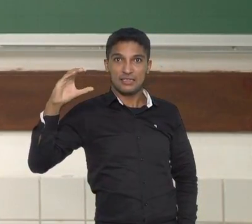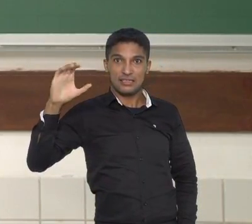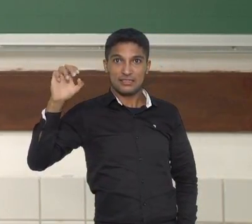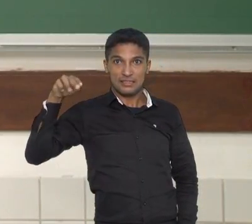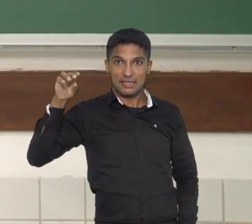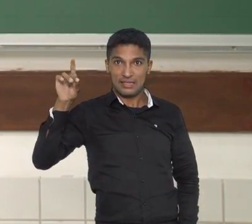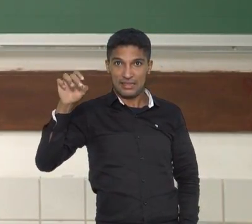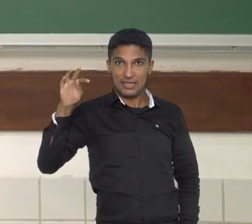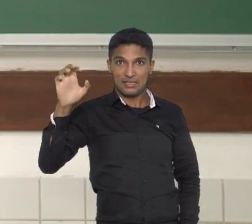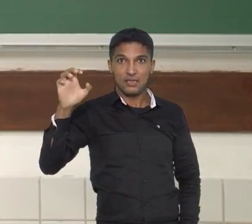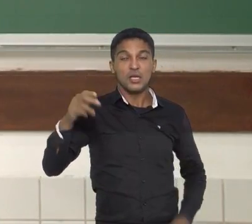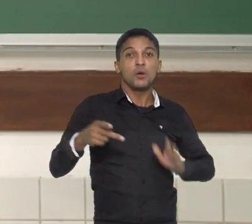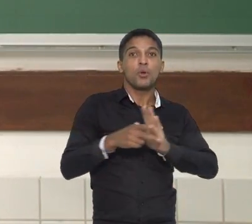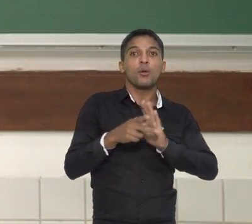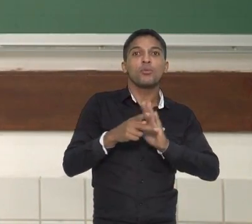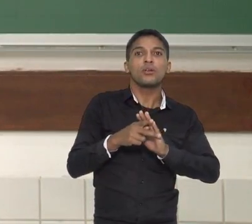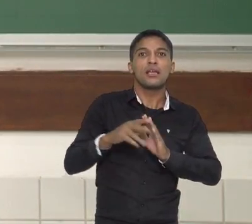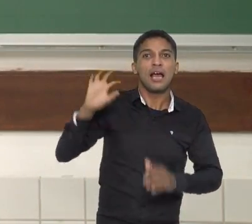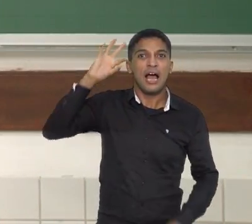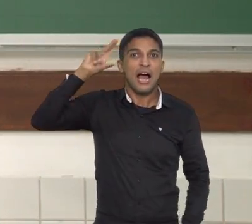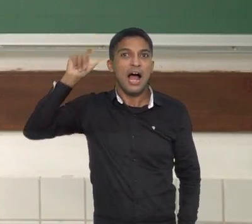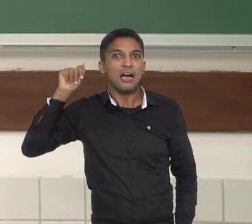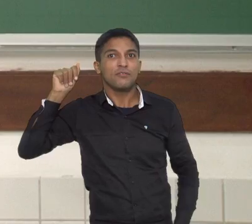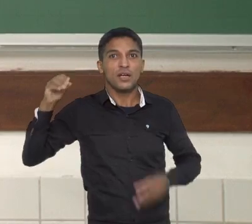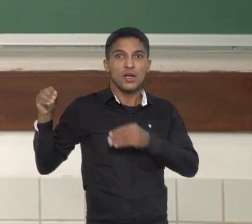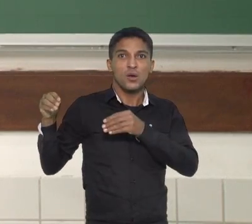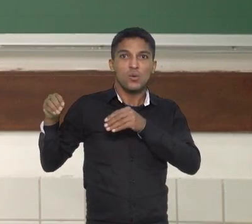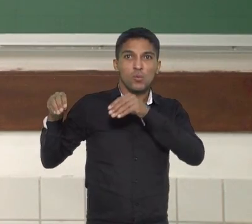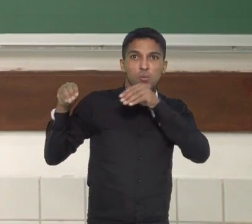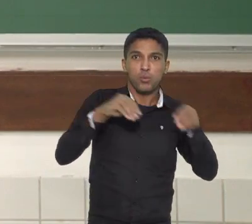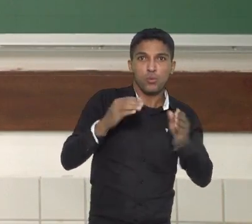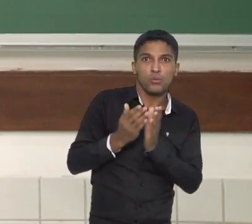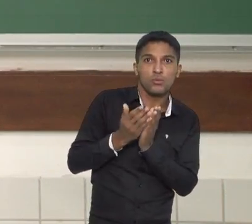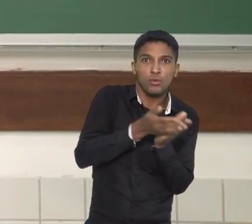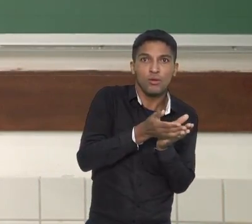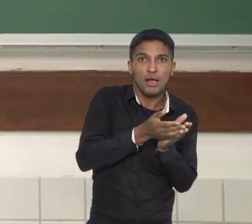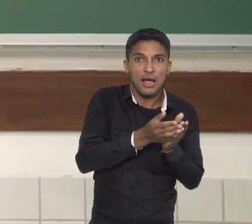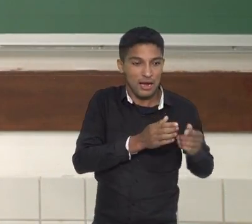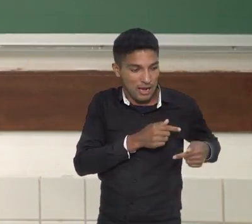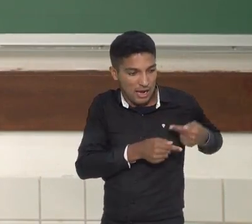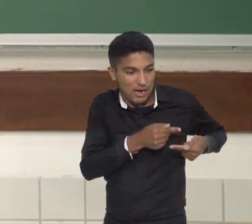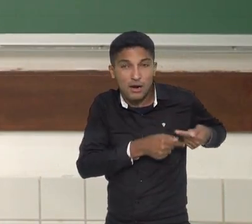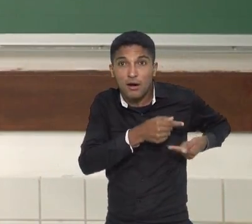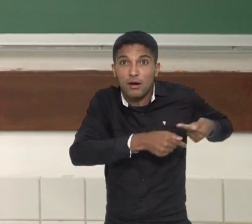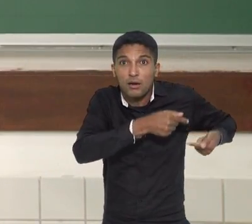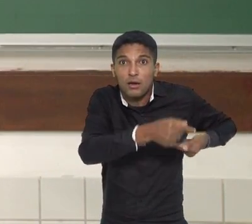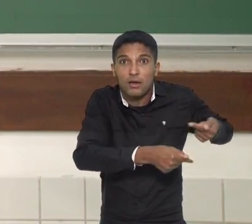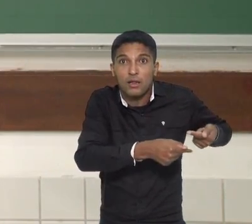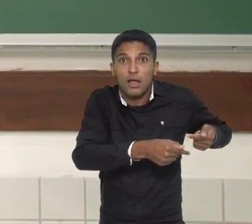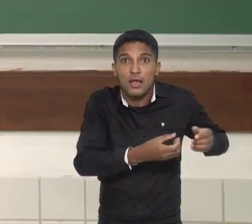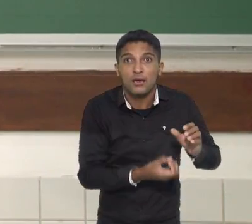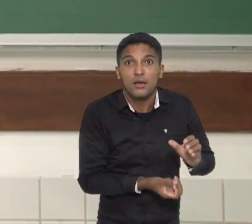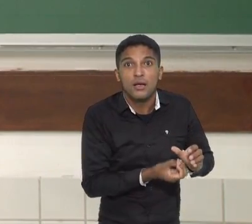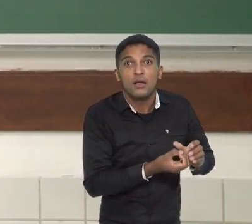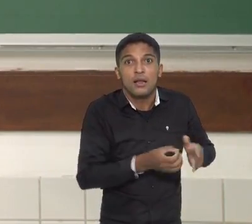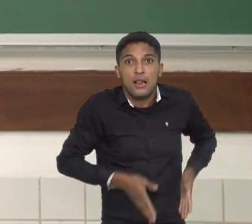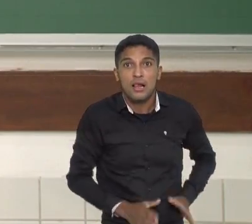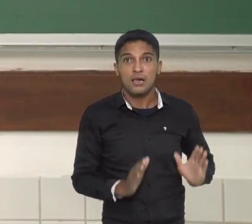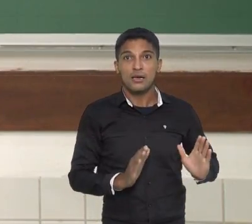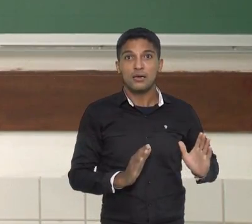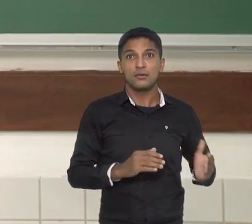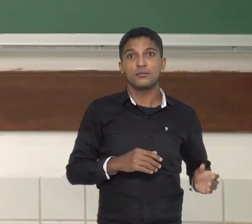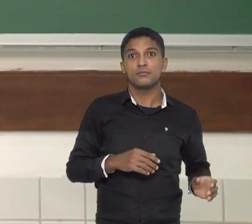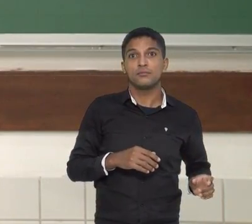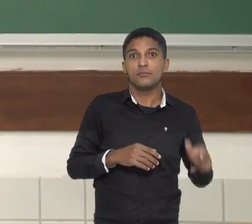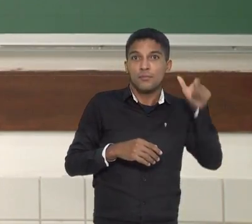de tanto de pai e mãe afro-brasileiro, afrodescendente, quanto aquela pessoa chamada de mestiça,